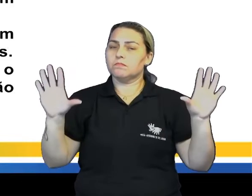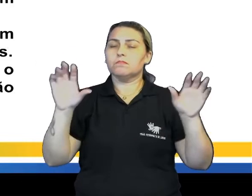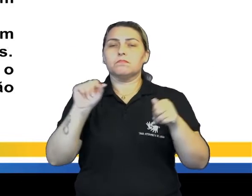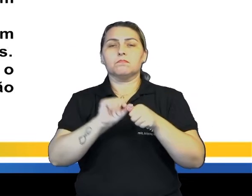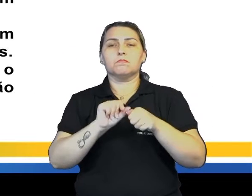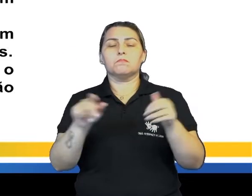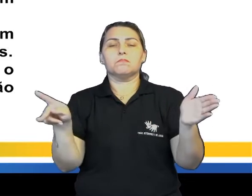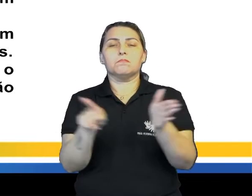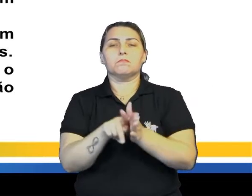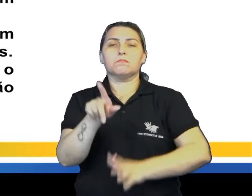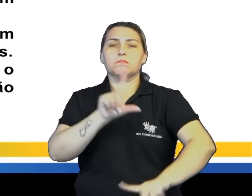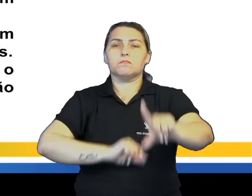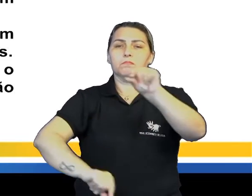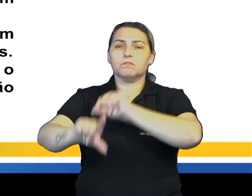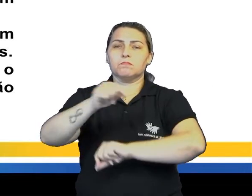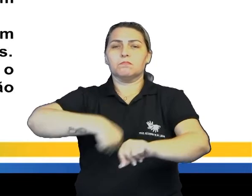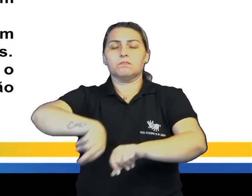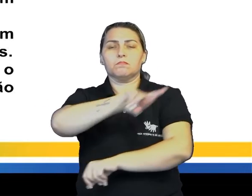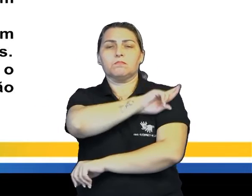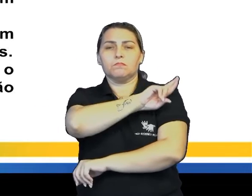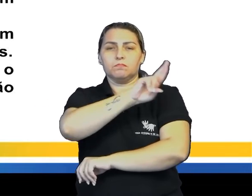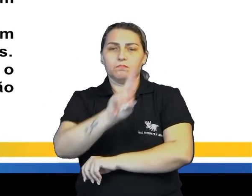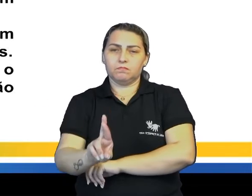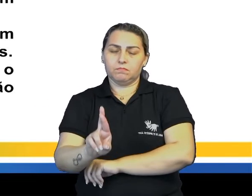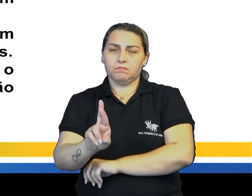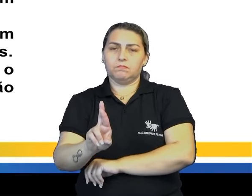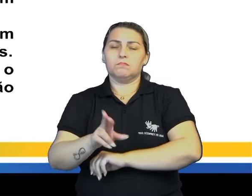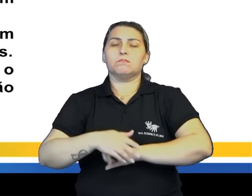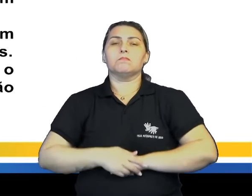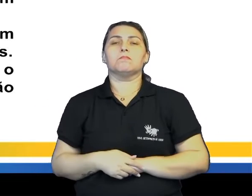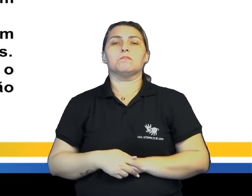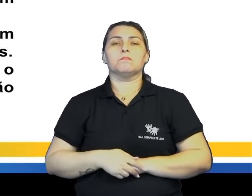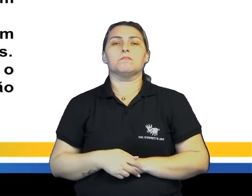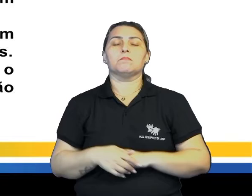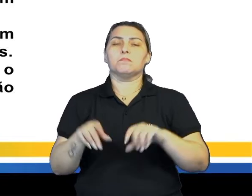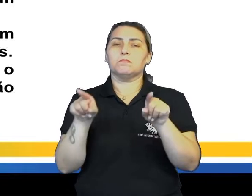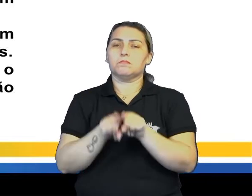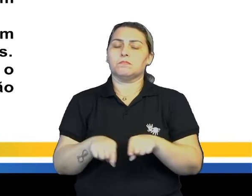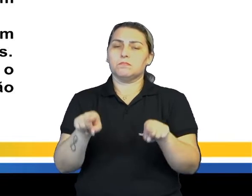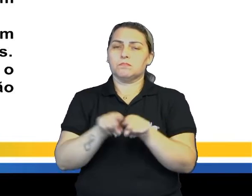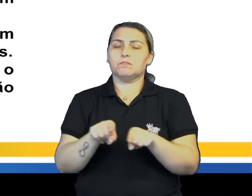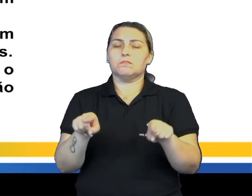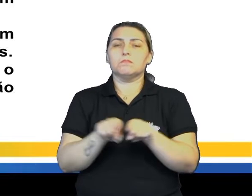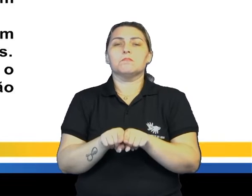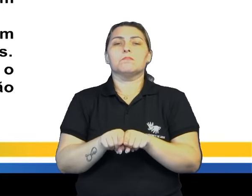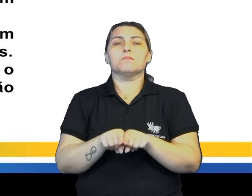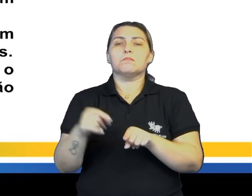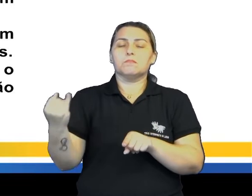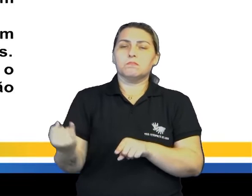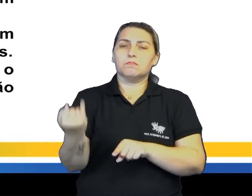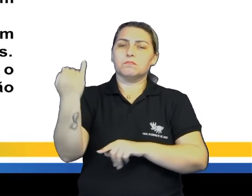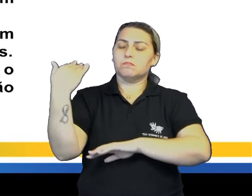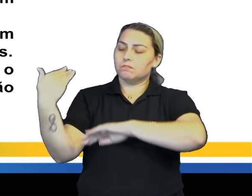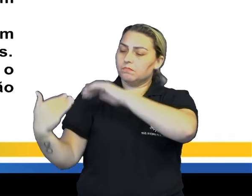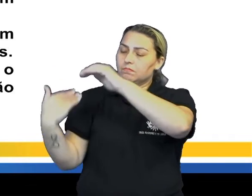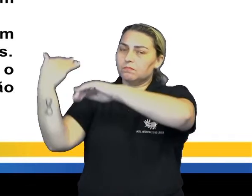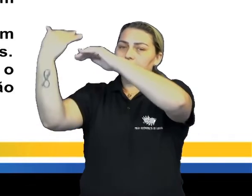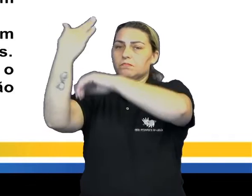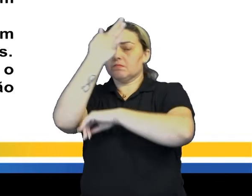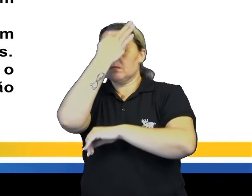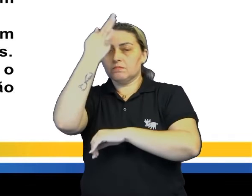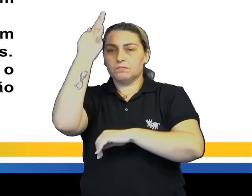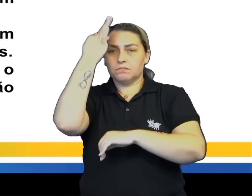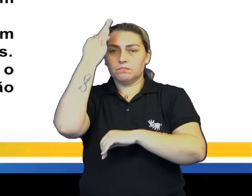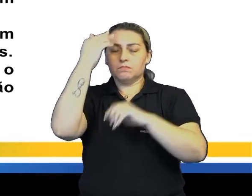suas próprias escolhas dos seus representantes. Essa evolução racional da mente foi a chave para o desenvolvimento da